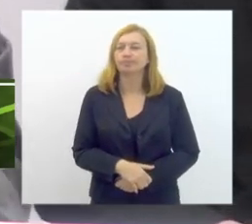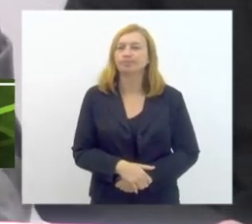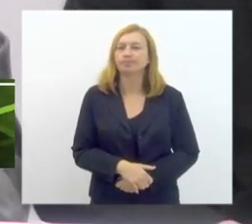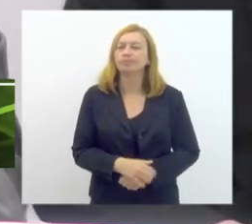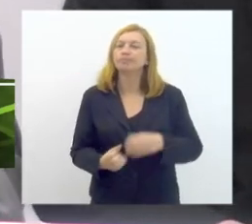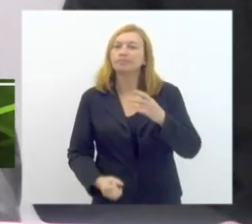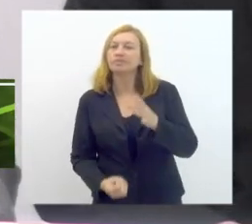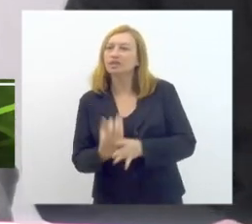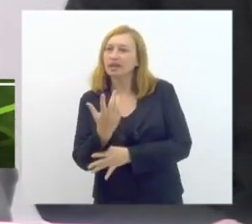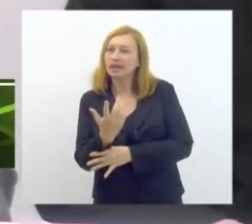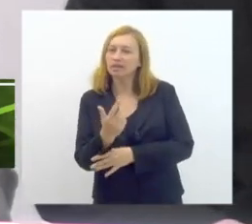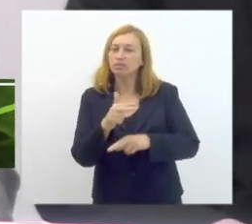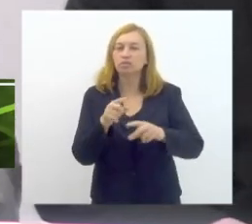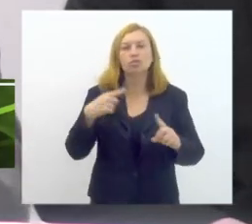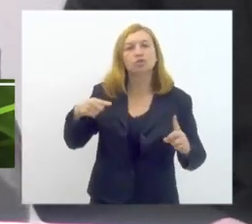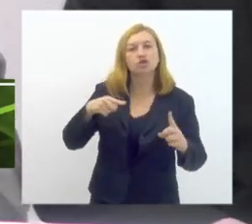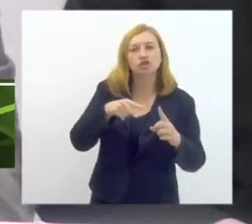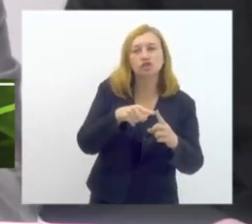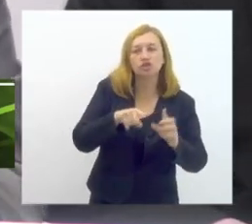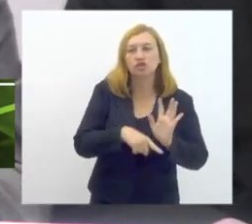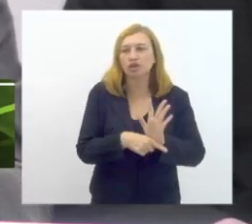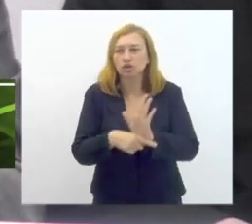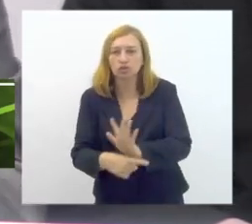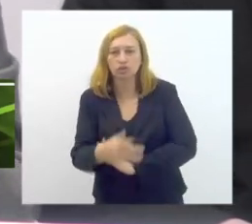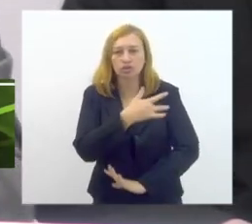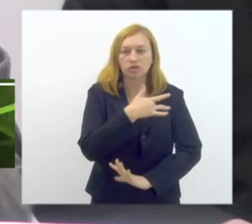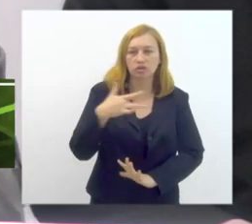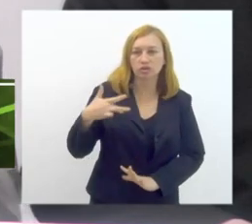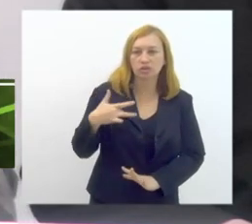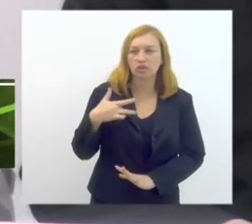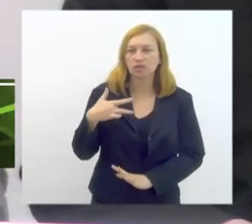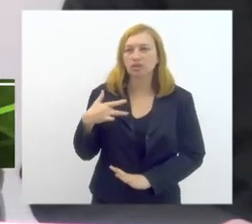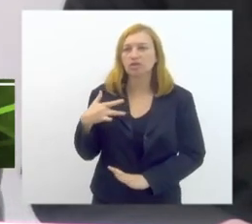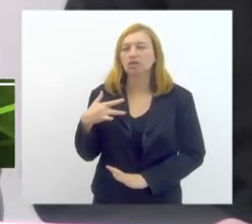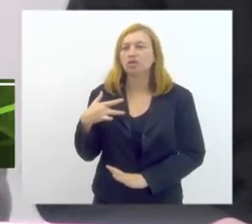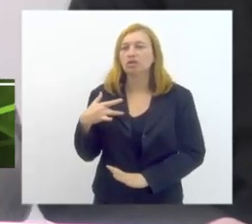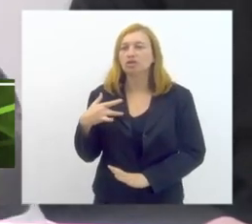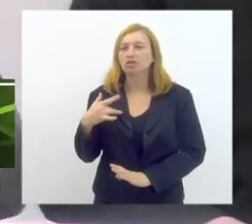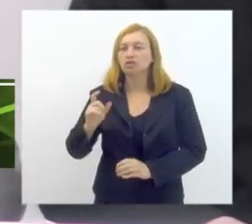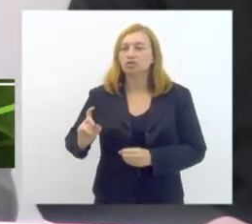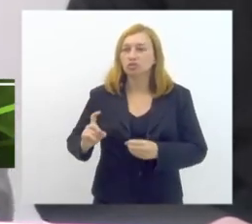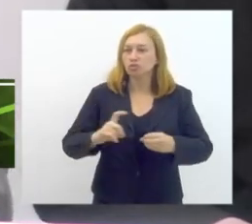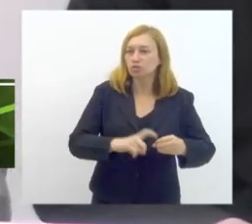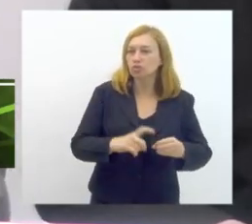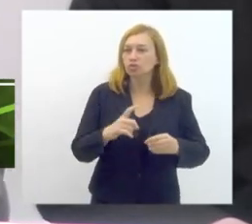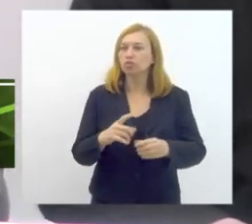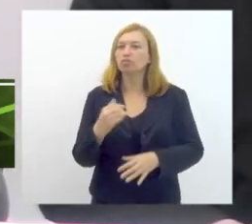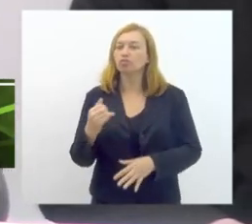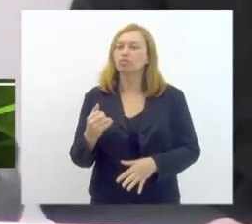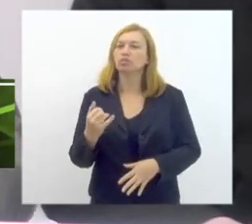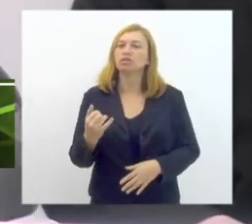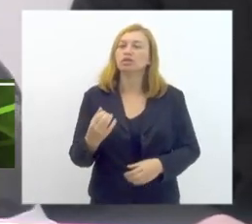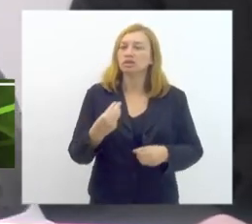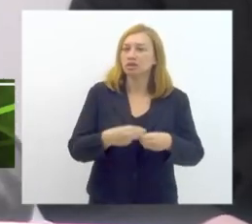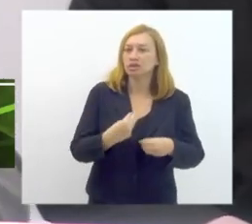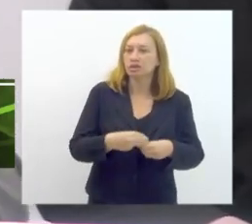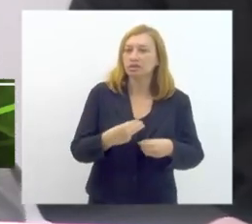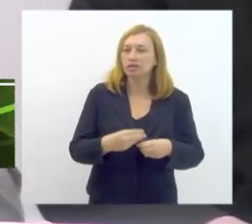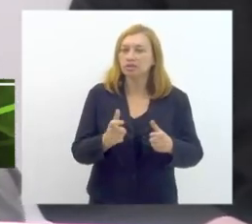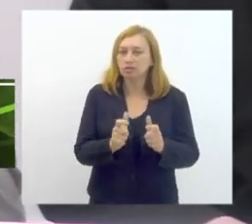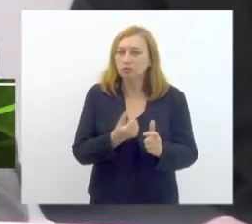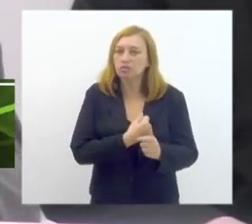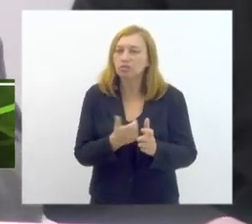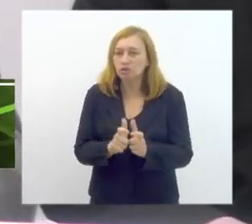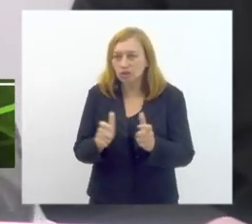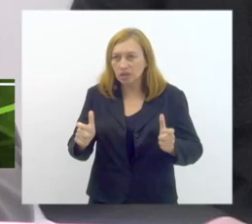função do atendimento à saúde, dos consórcios intermunicipais, que a sua imensa maioria eram